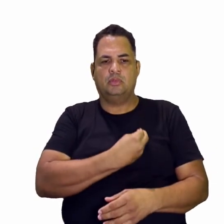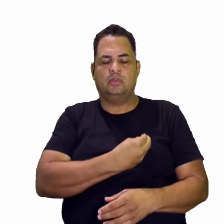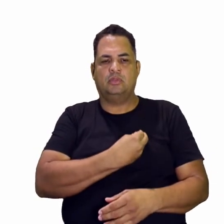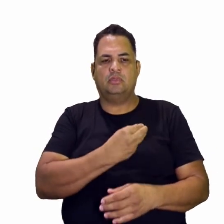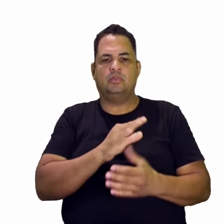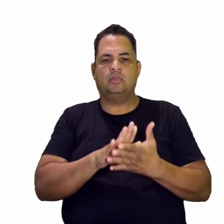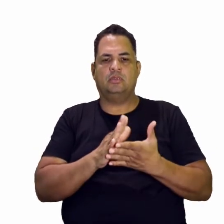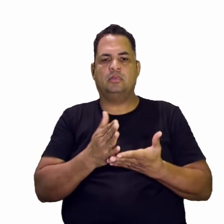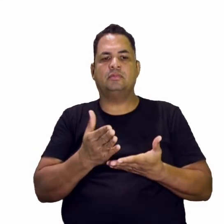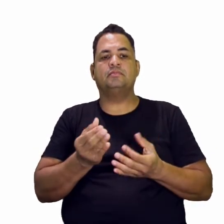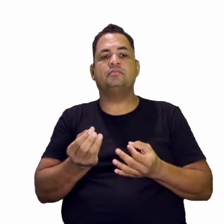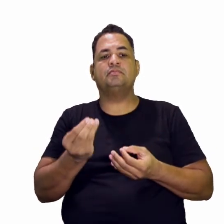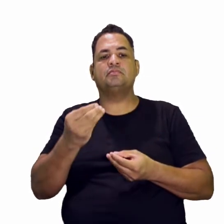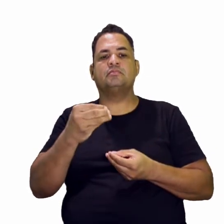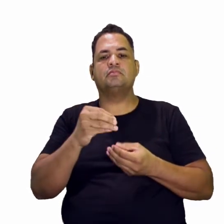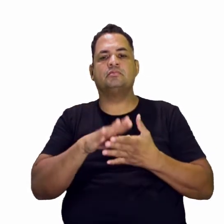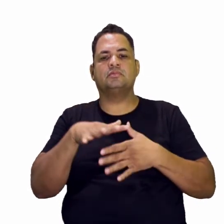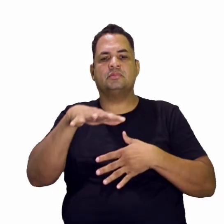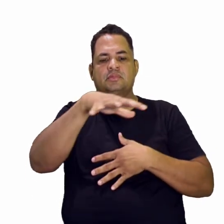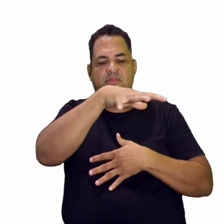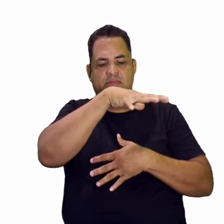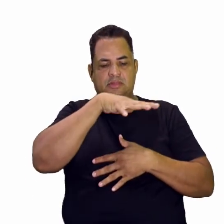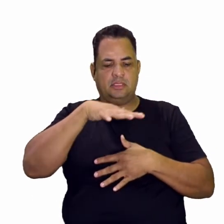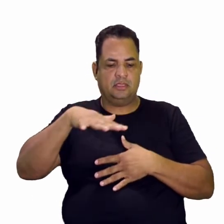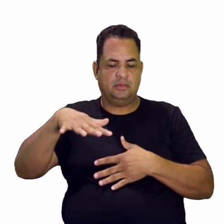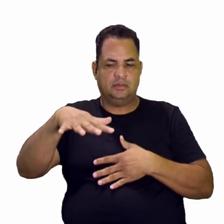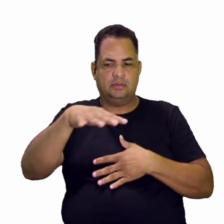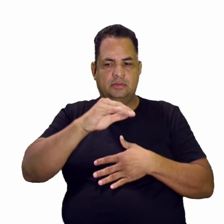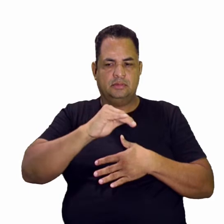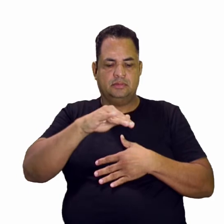vivo que vai estar em suspensão